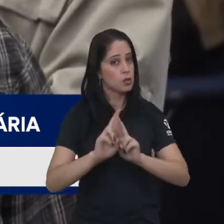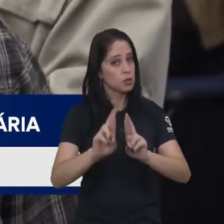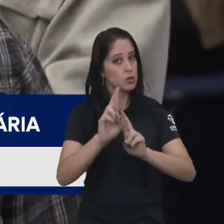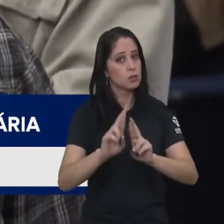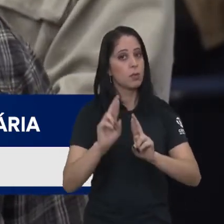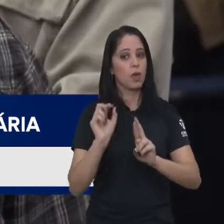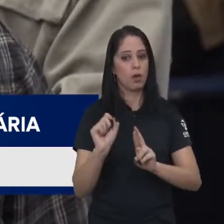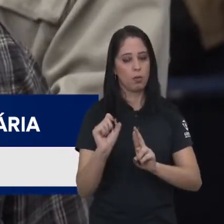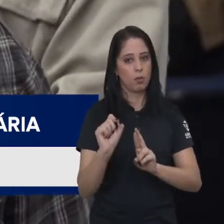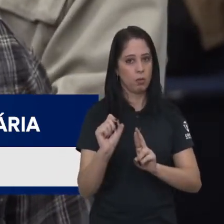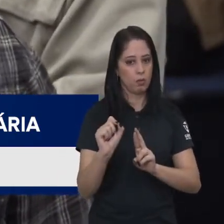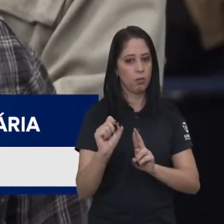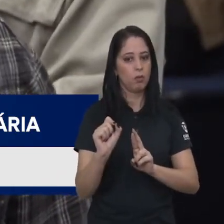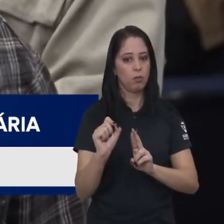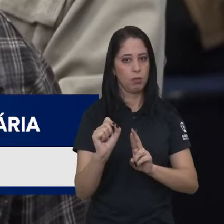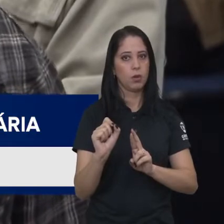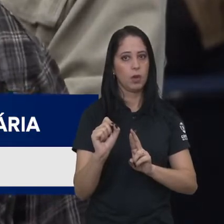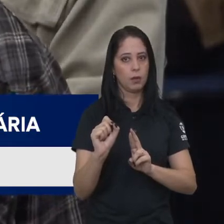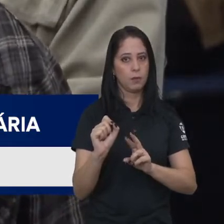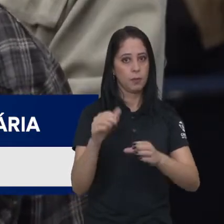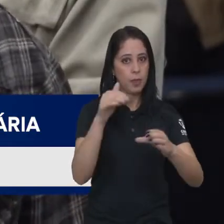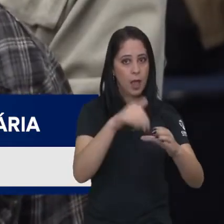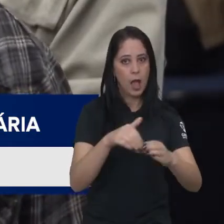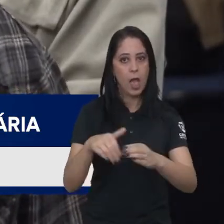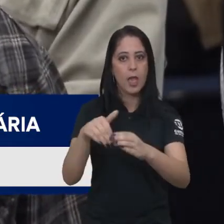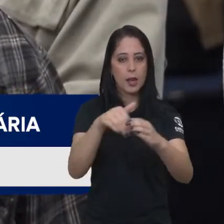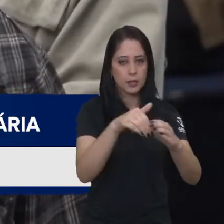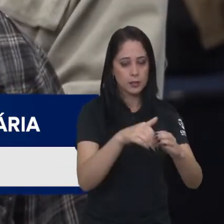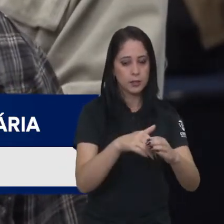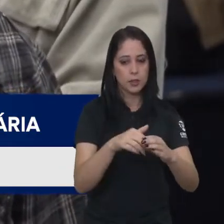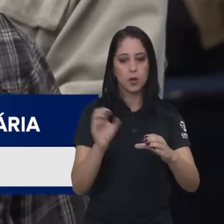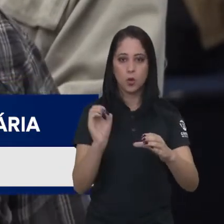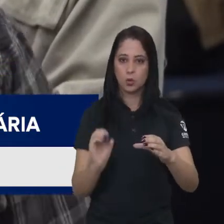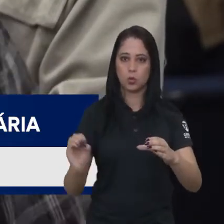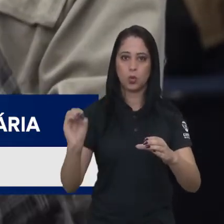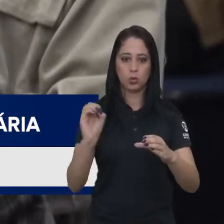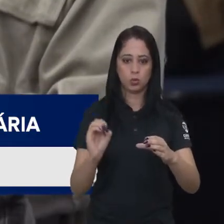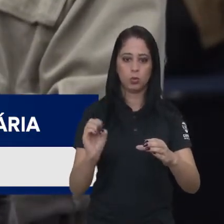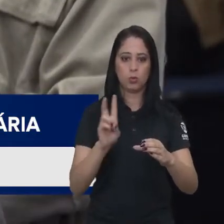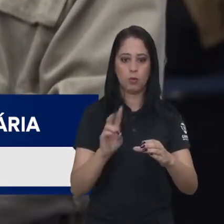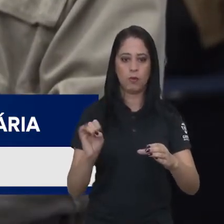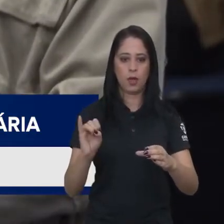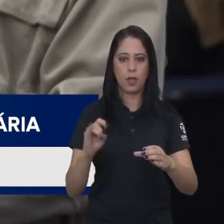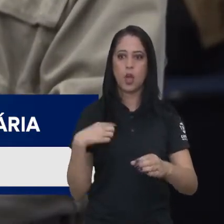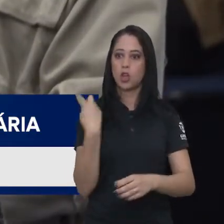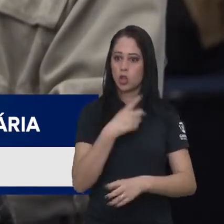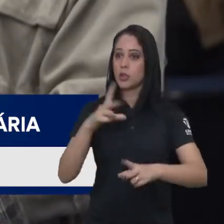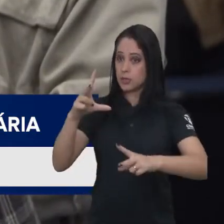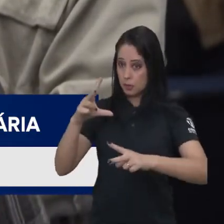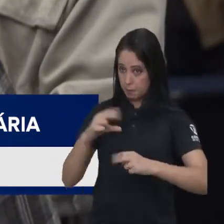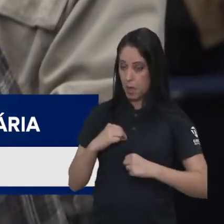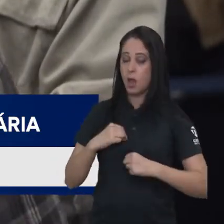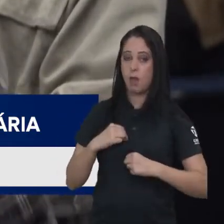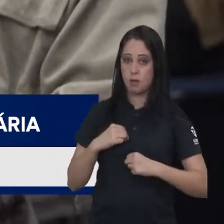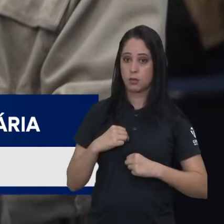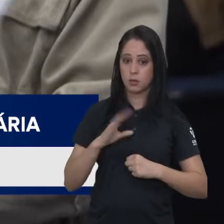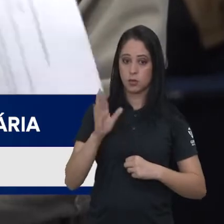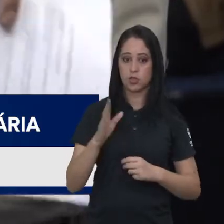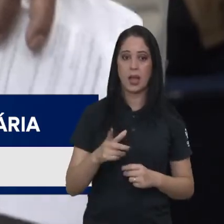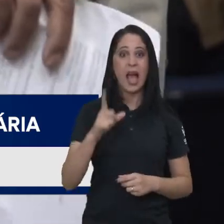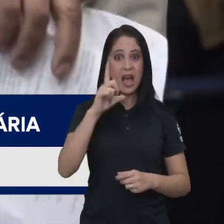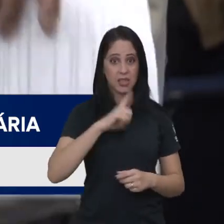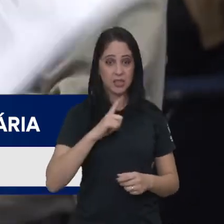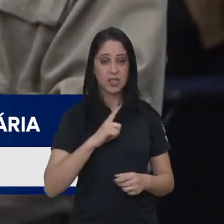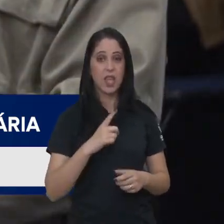não faça mais uma de várias que fizeram com a gente. Eu acho que todo mundo está aqui e merece dignidade. E tem um caso